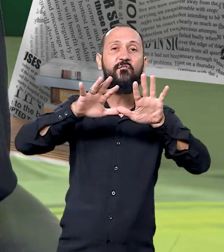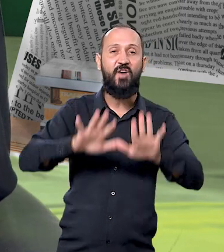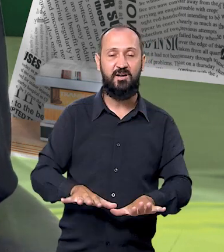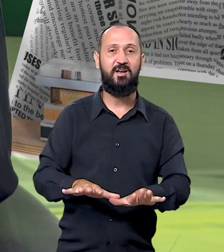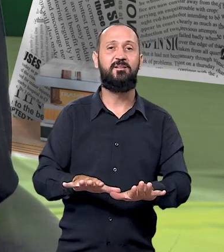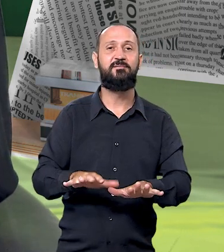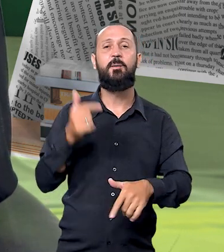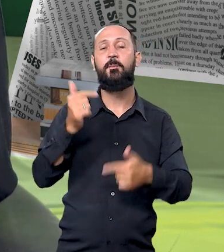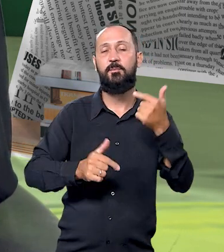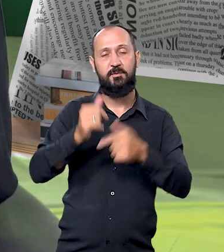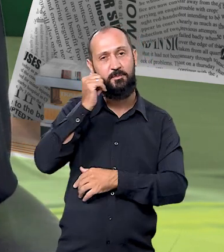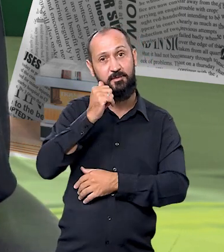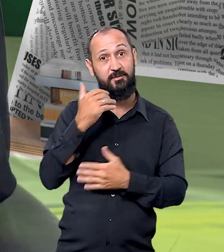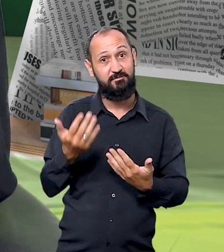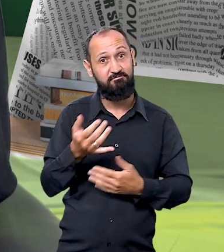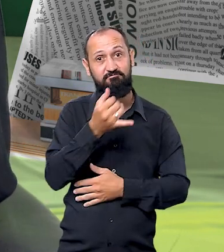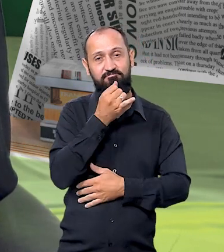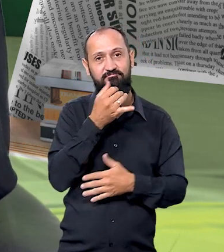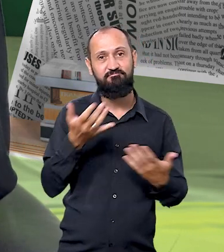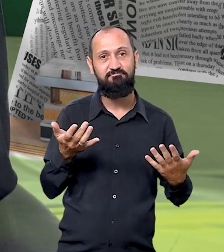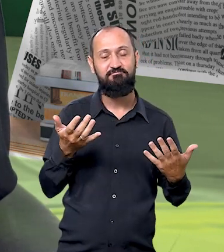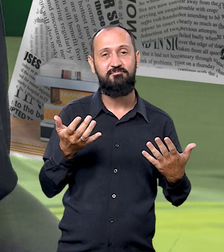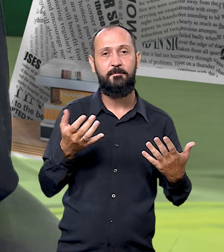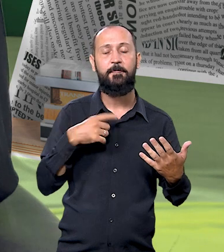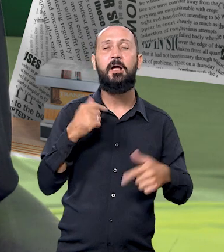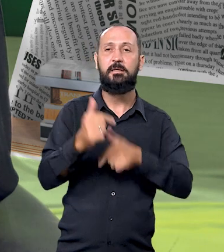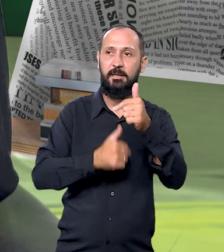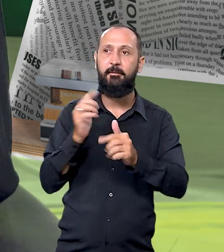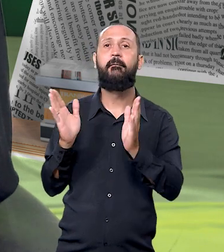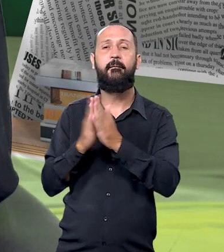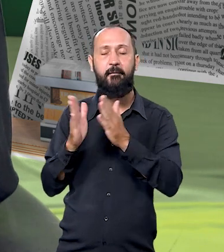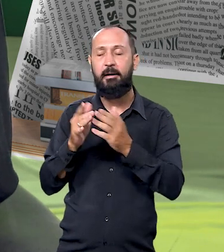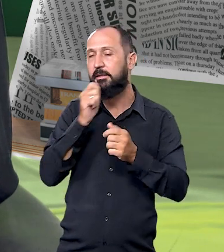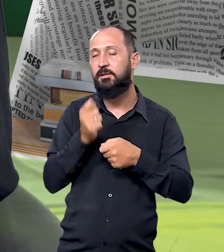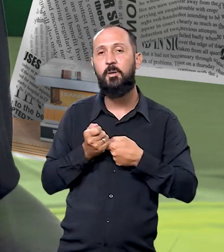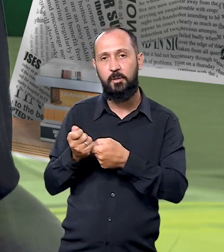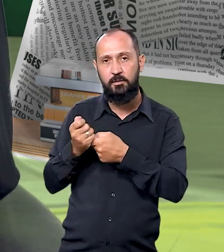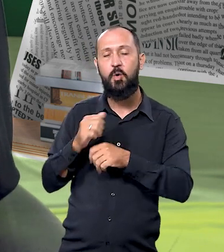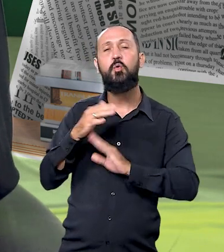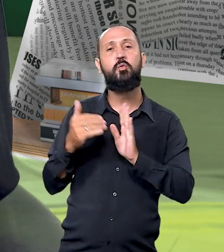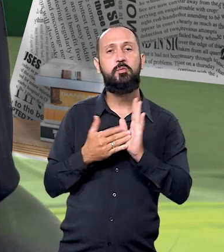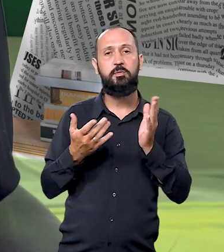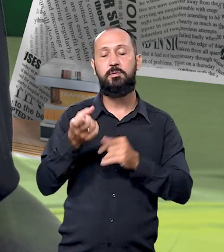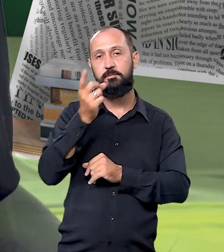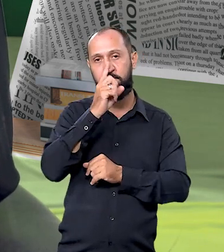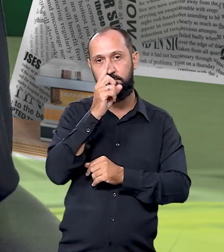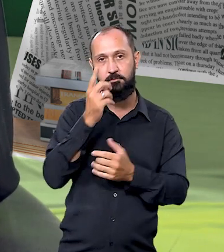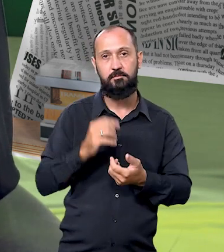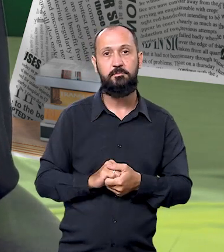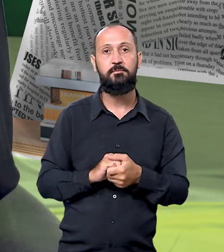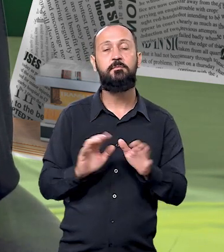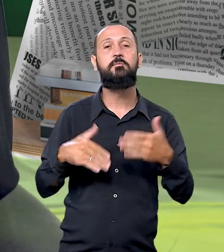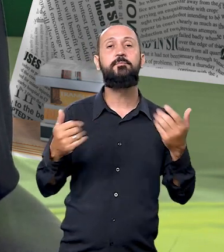de permanência na política das mulheres, por exemplo? Né? As mulheres acumulam ainda o trabalho doméstico, todas as funções de